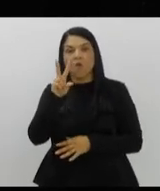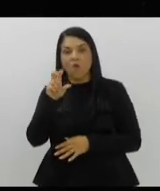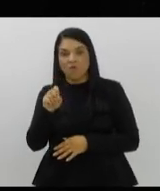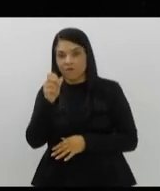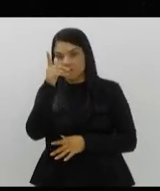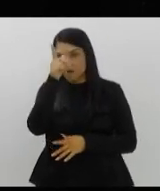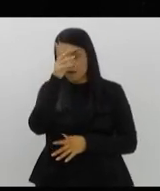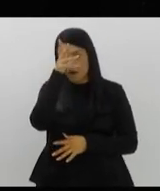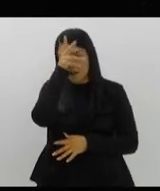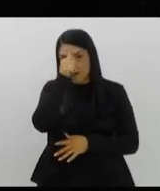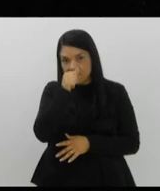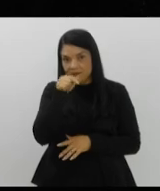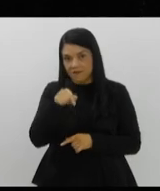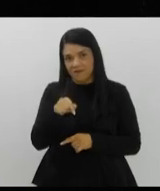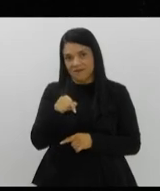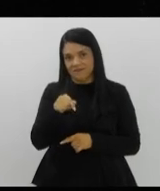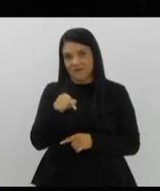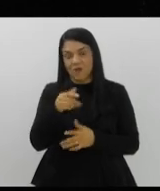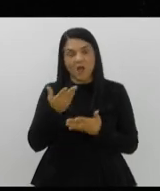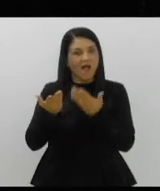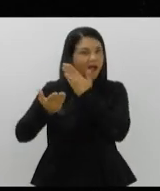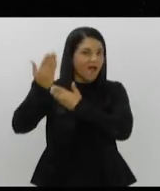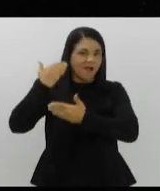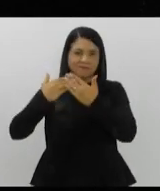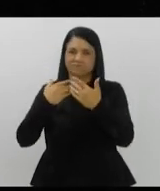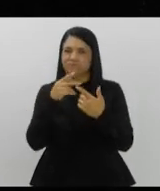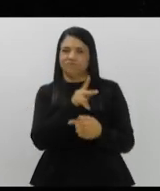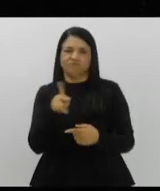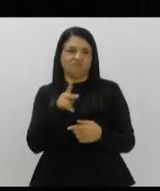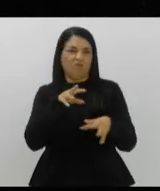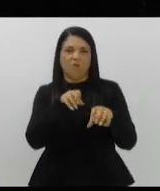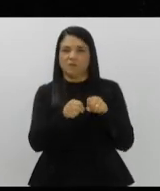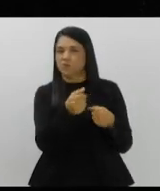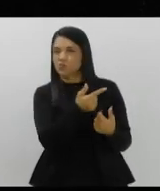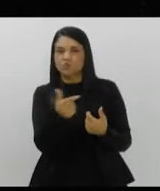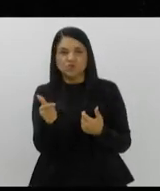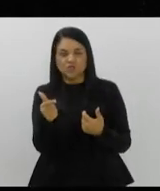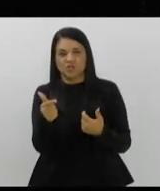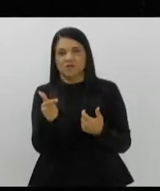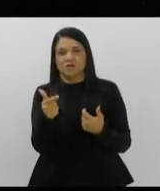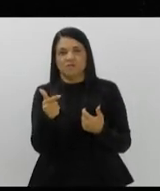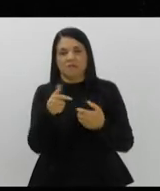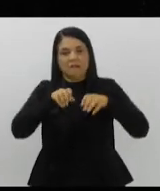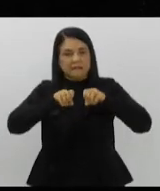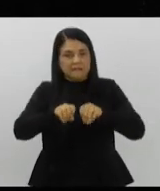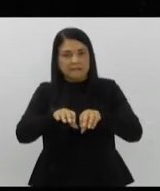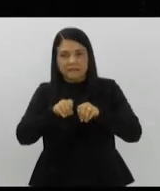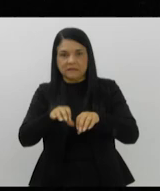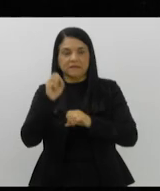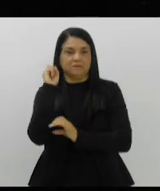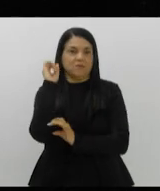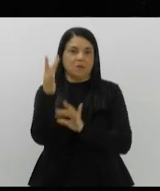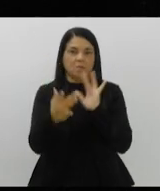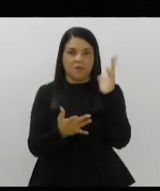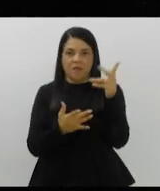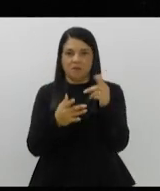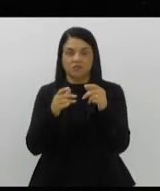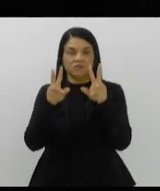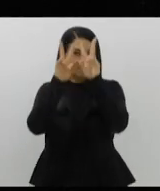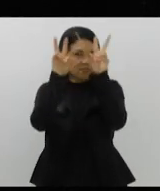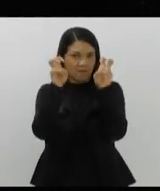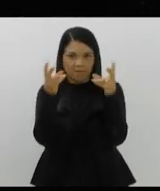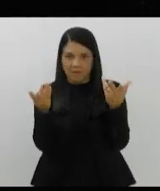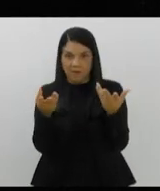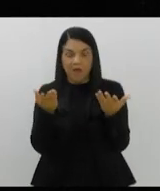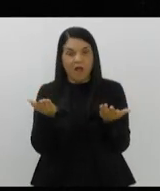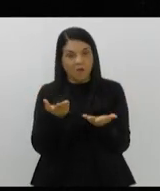formação para desenvolver essa questão. Então, foi aí que começou o cumpra-se da